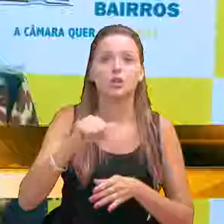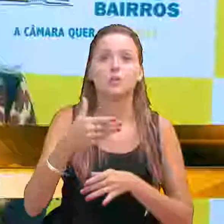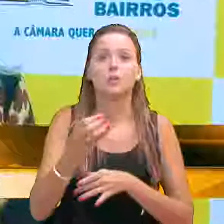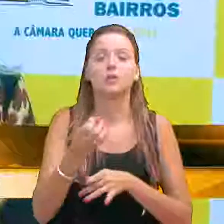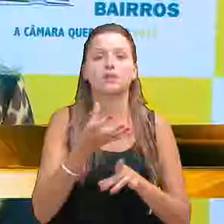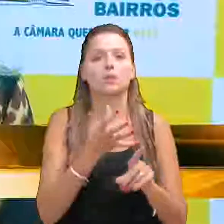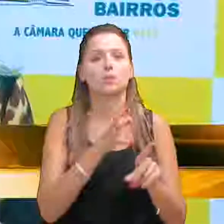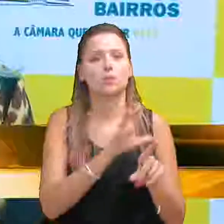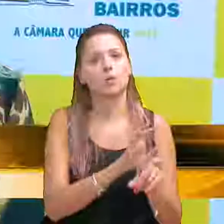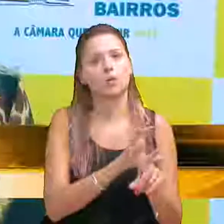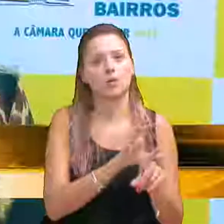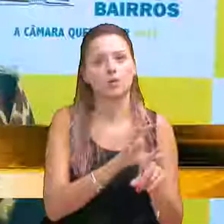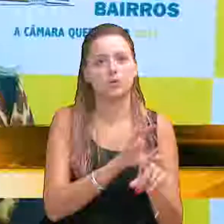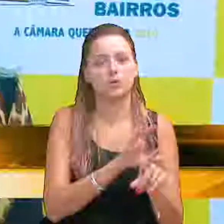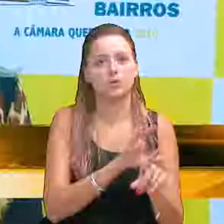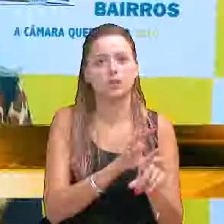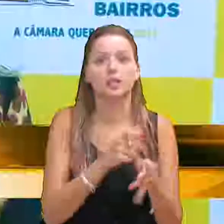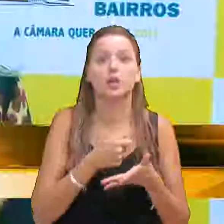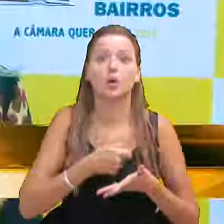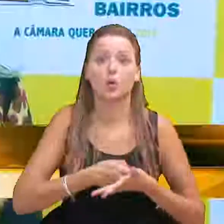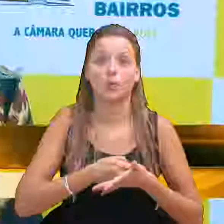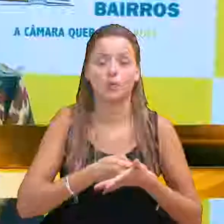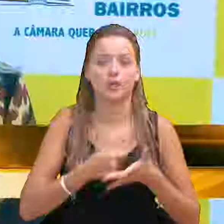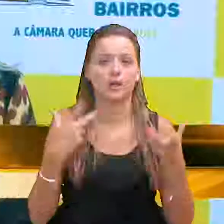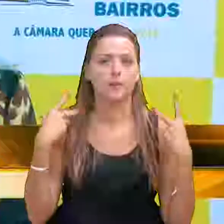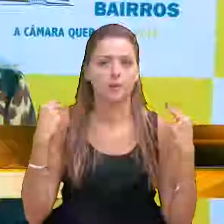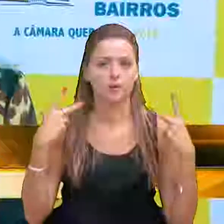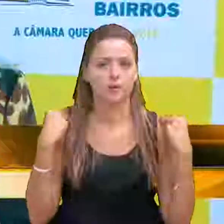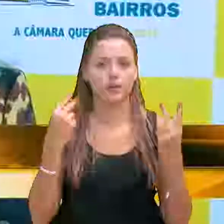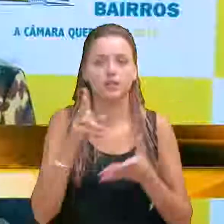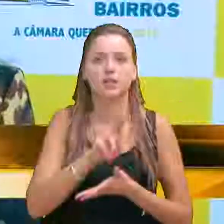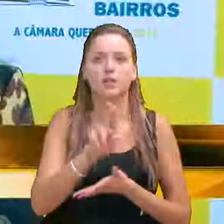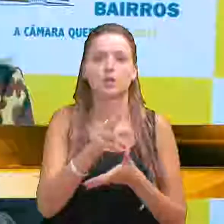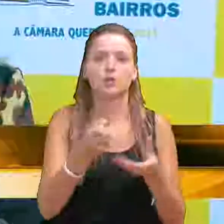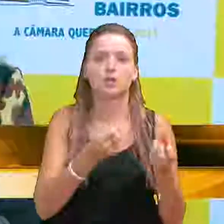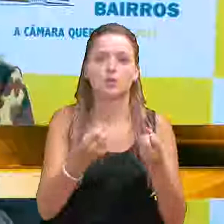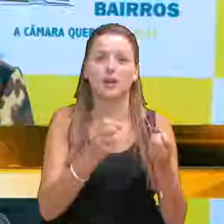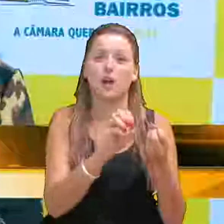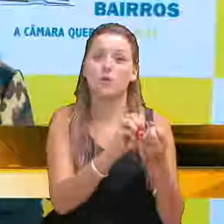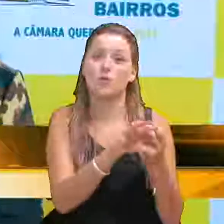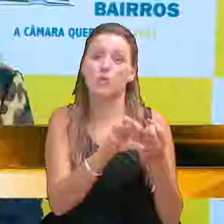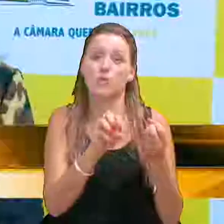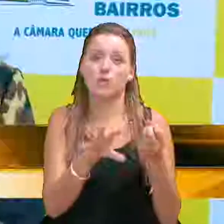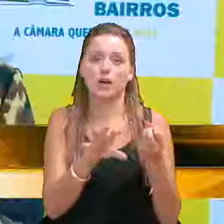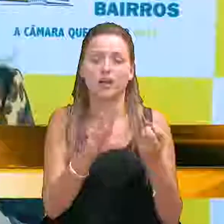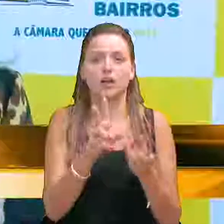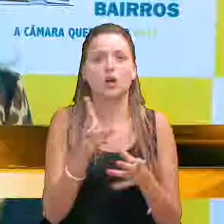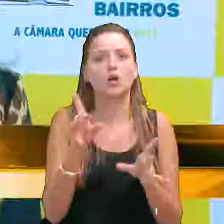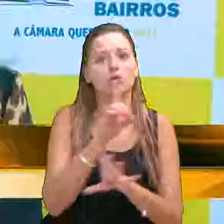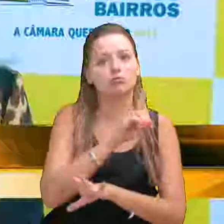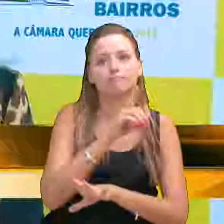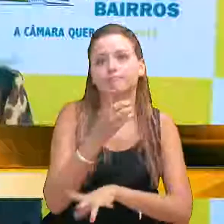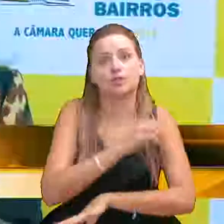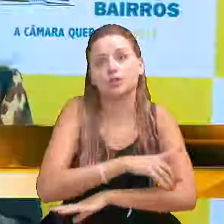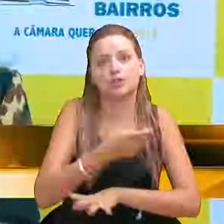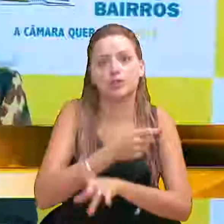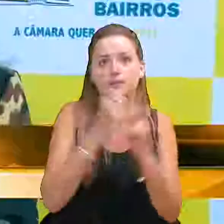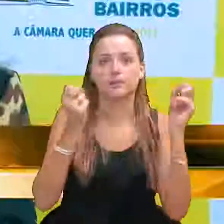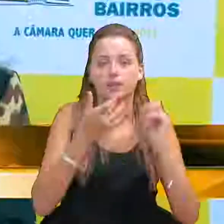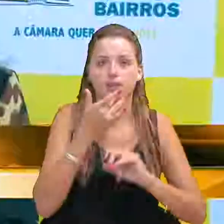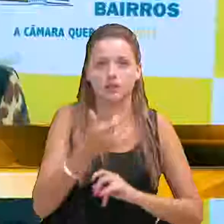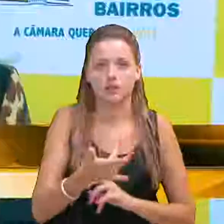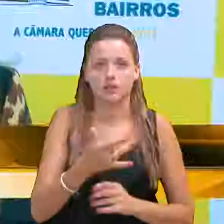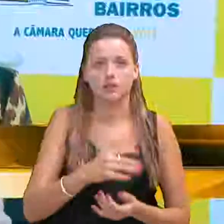repúdio à lei que obriga os motoristas a dirigirem com os faróis do veículo acesos mesmo durante